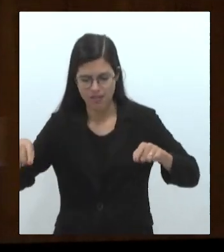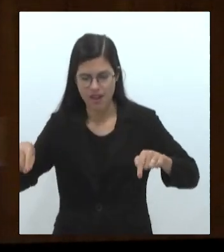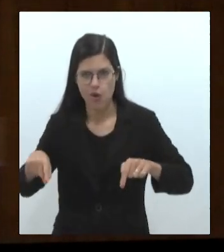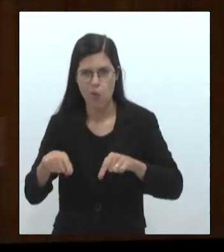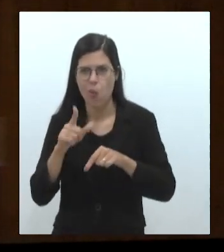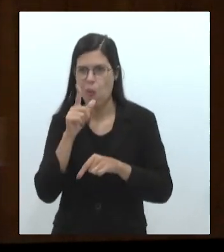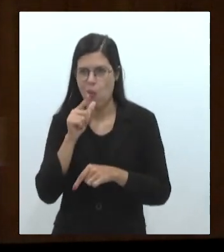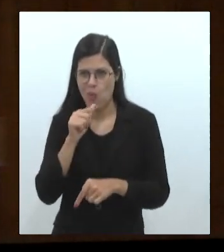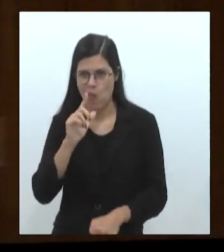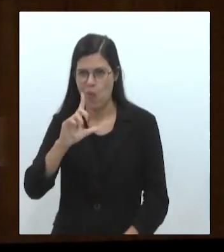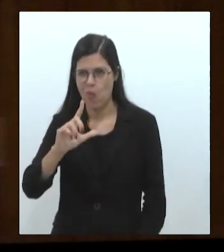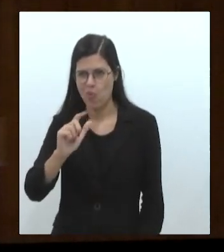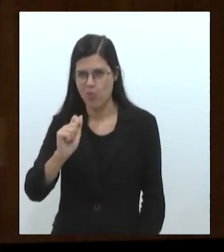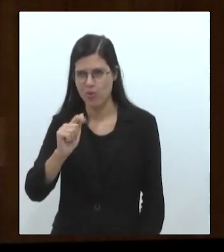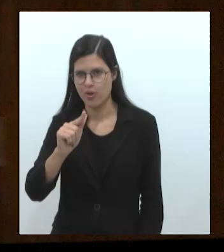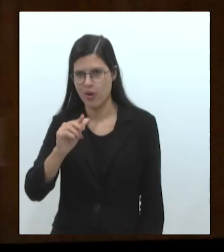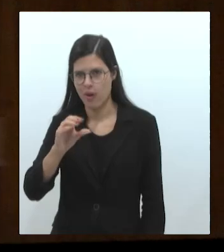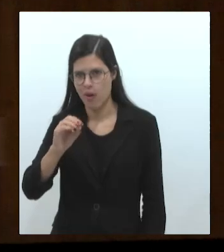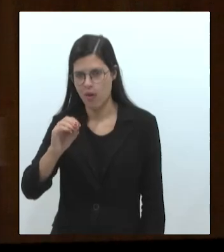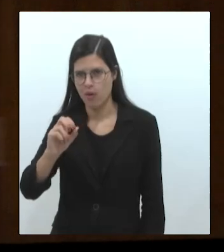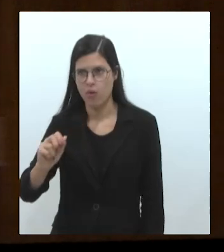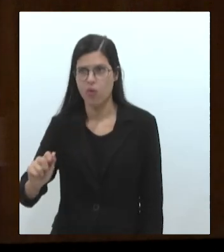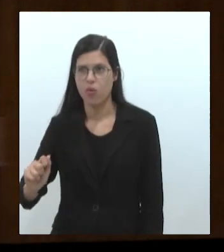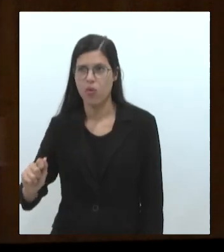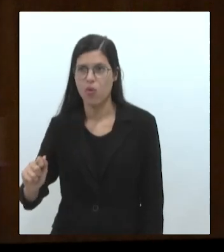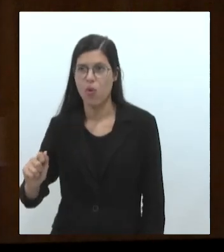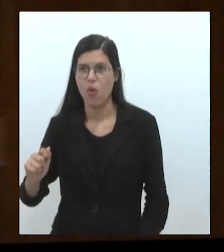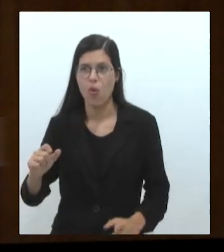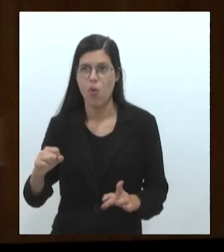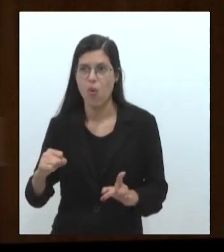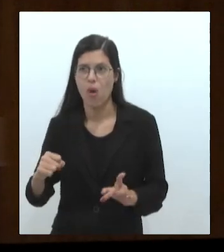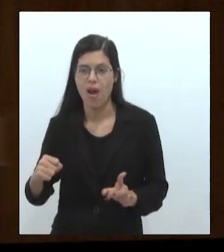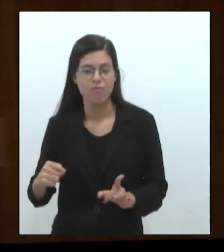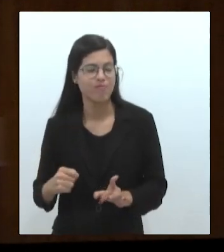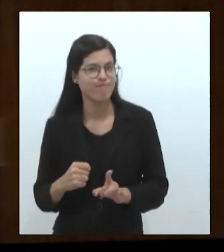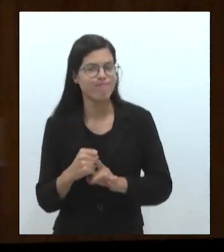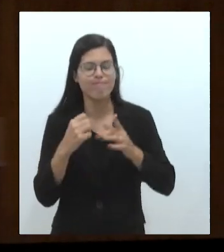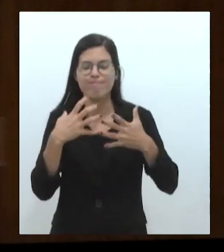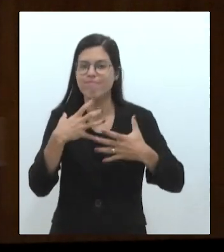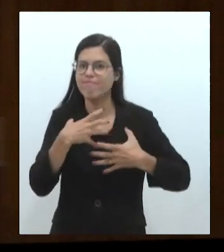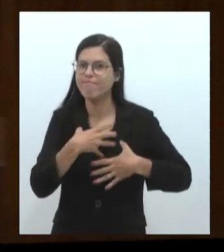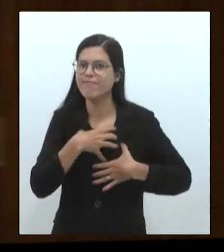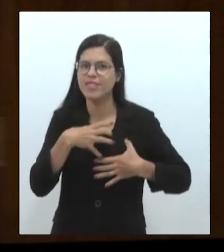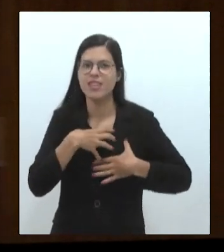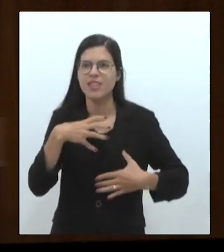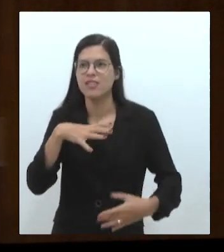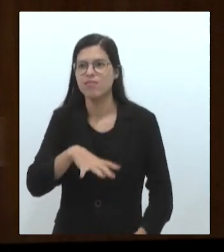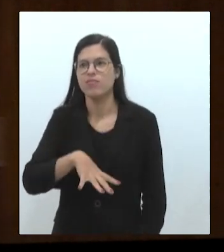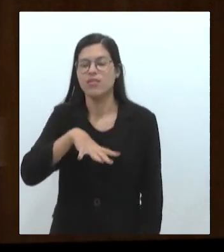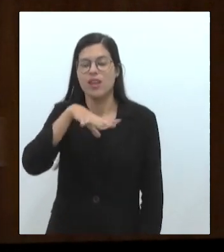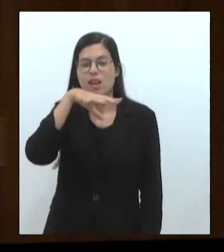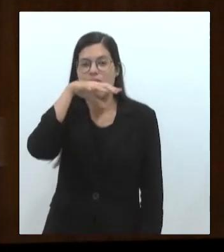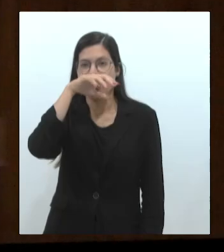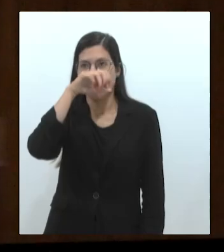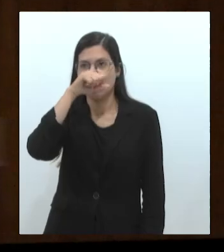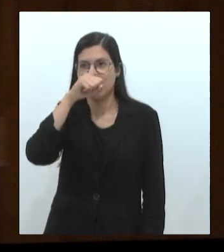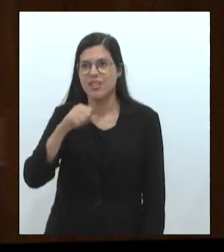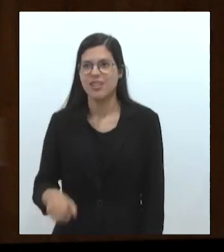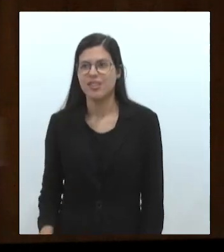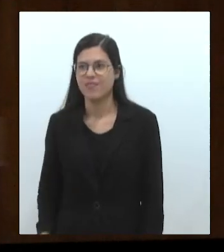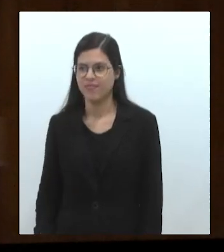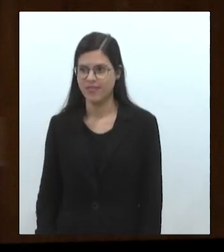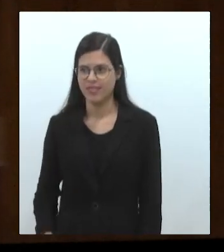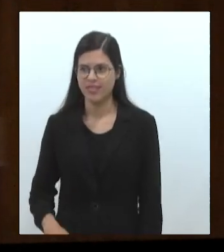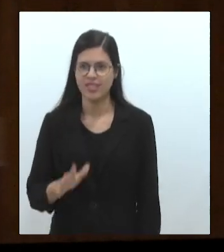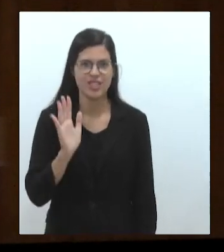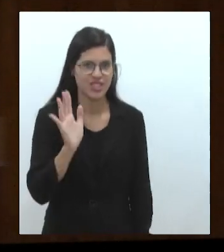impacto da floresta com a Tijuca, com a lagoa, é um negócio de você respirar fundo. Já né? fiz. Já viu